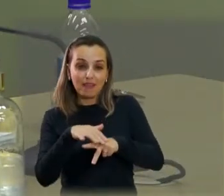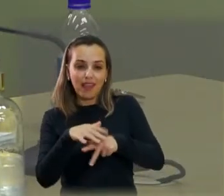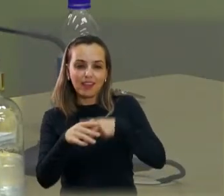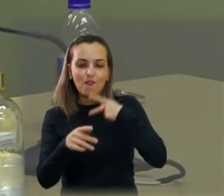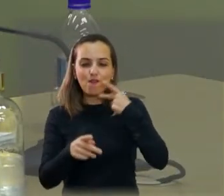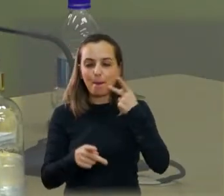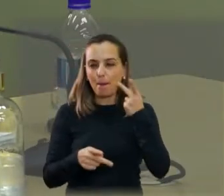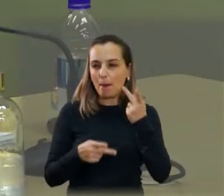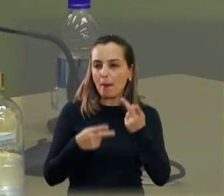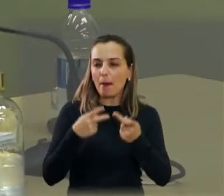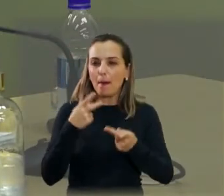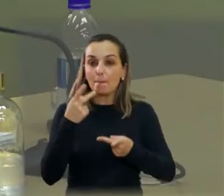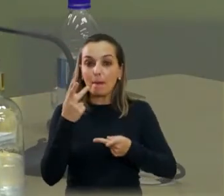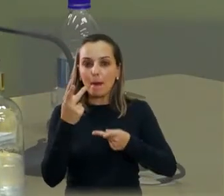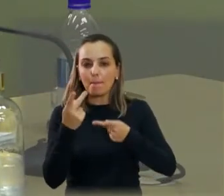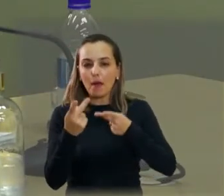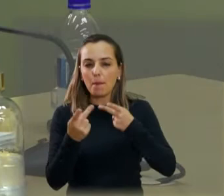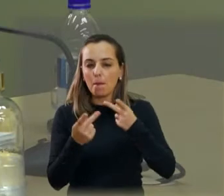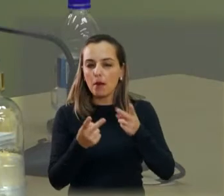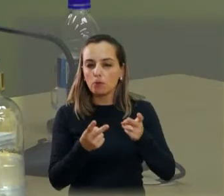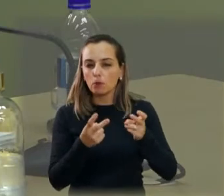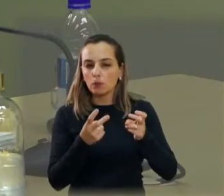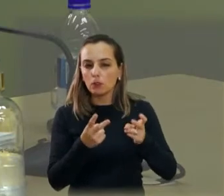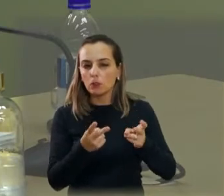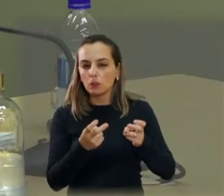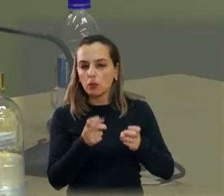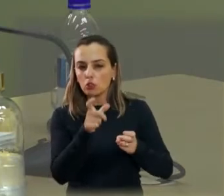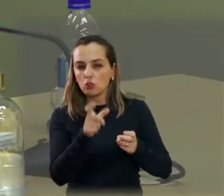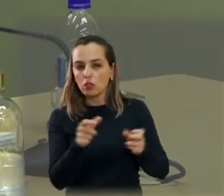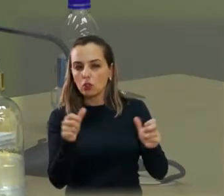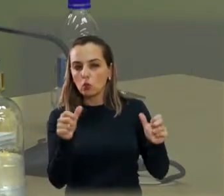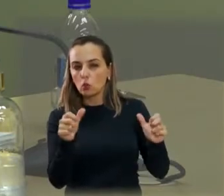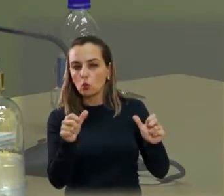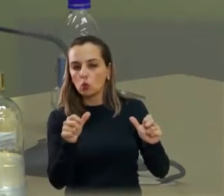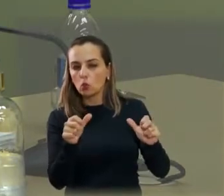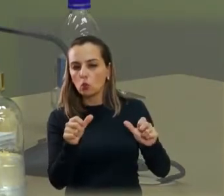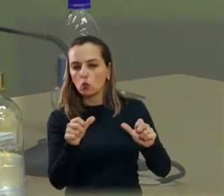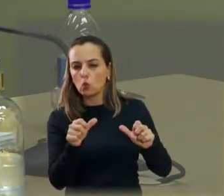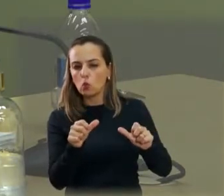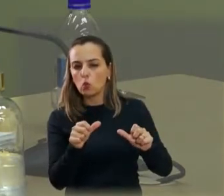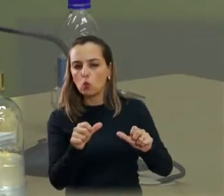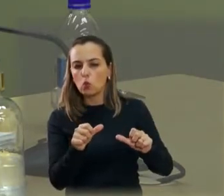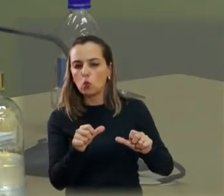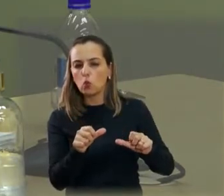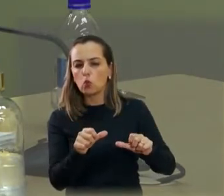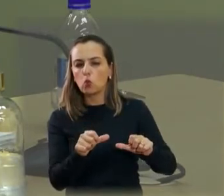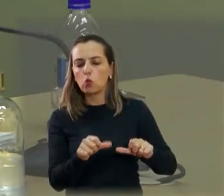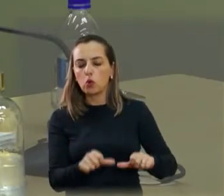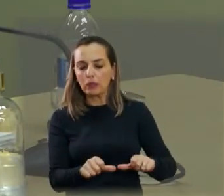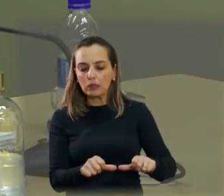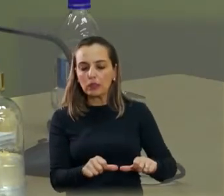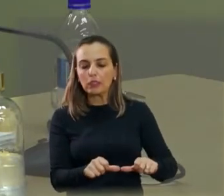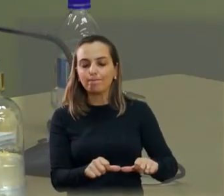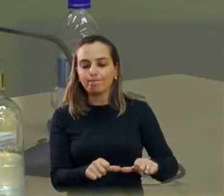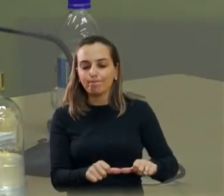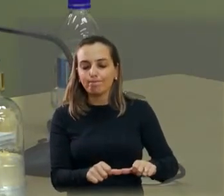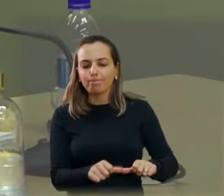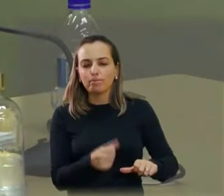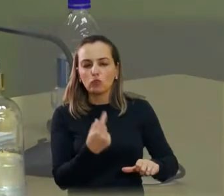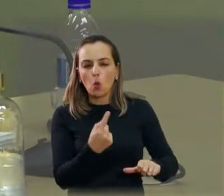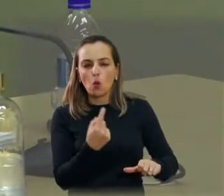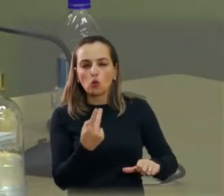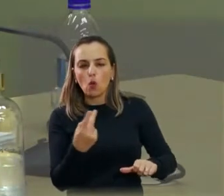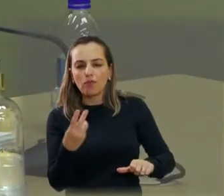falando e a gente vai vendo a pessoa piorar. E isso não é uma, não é duas,